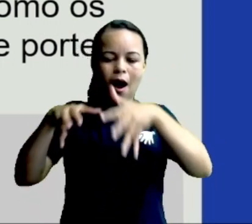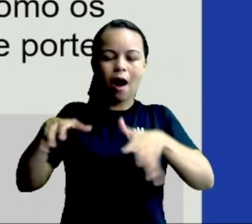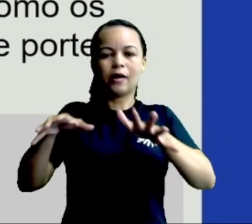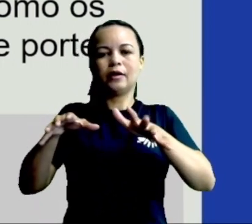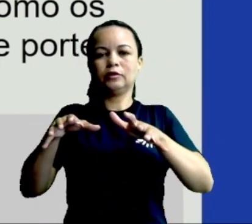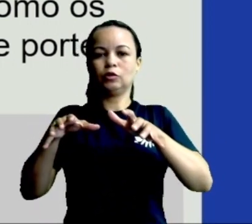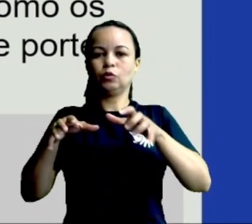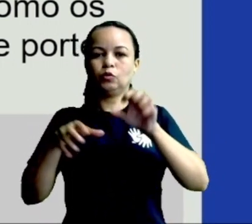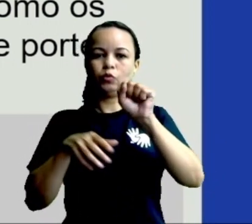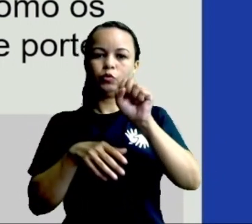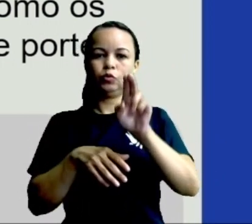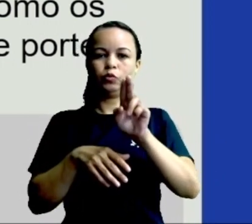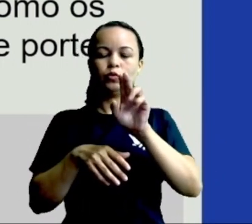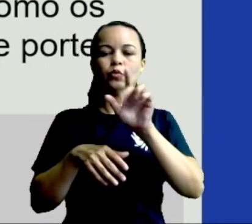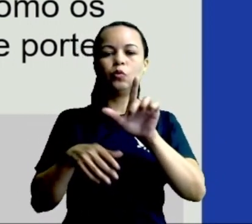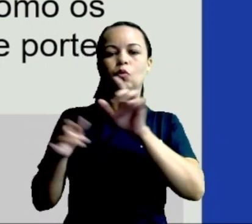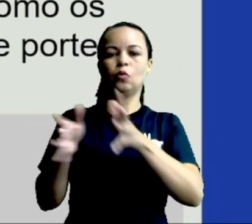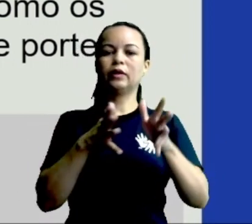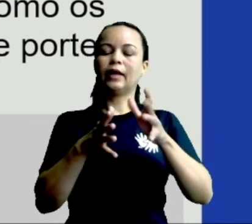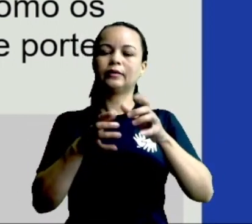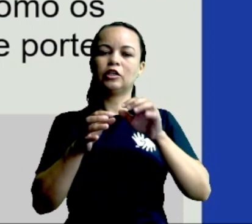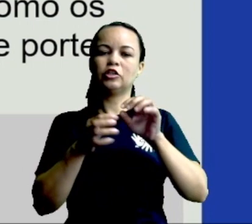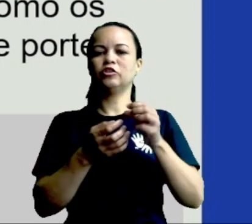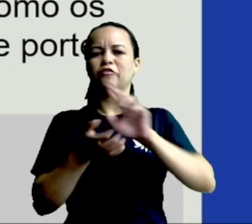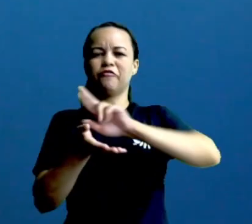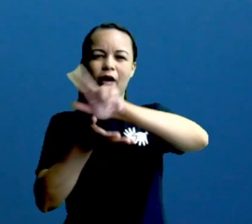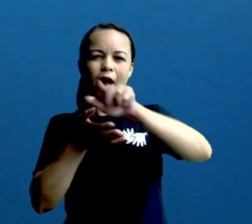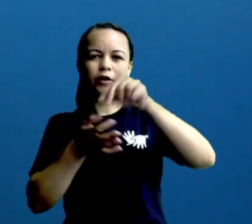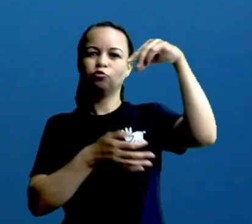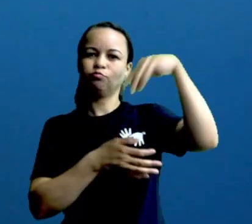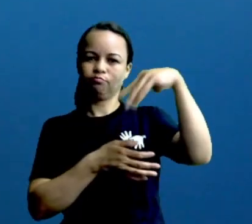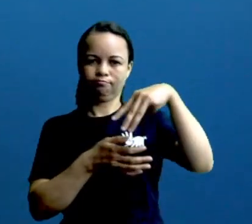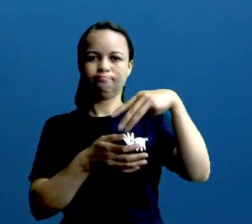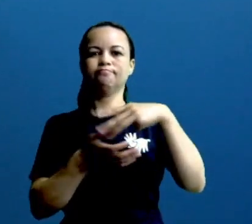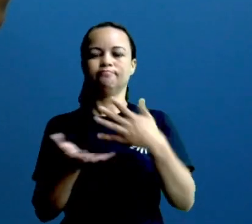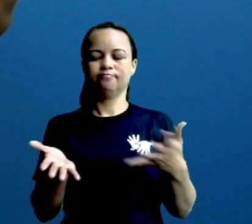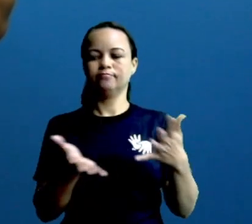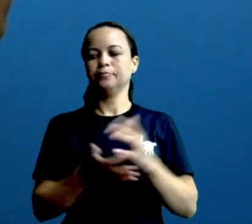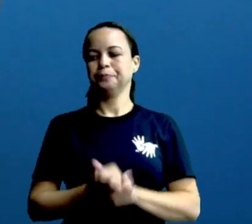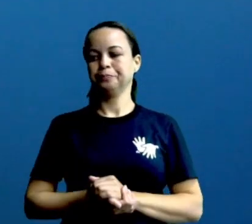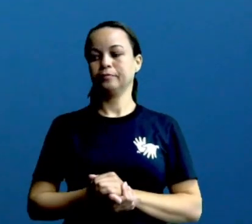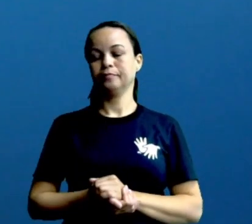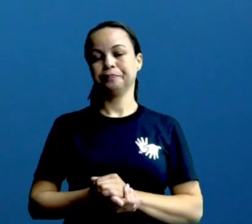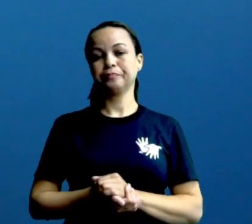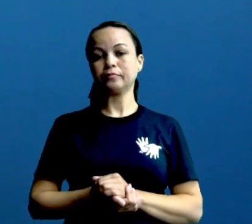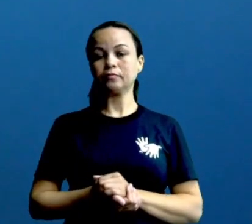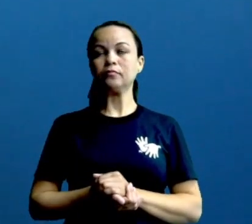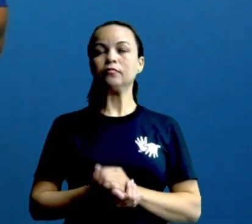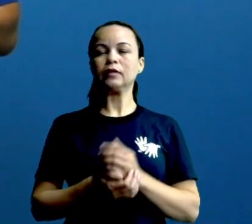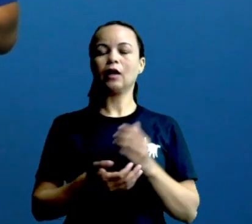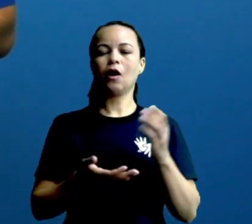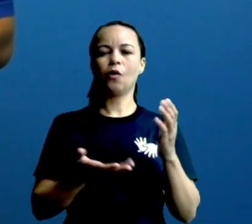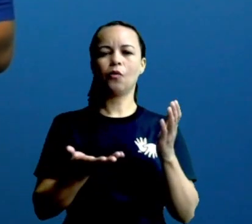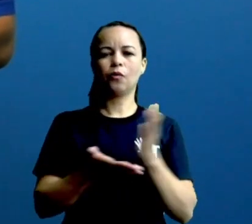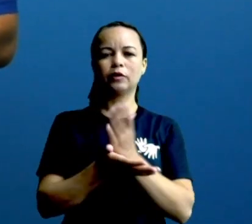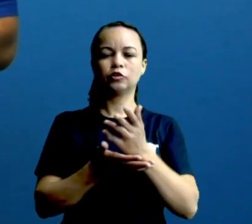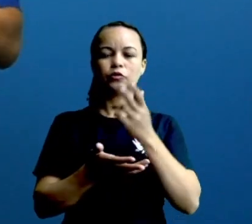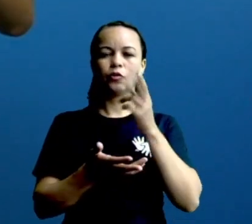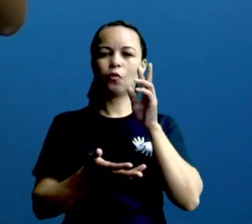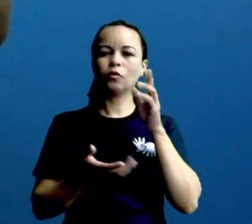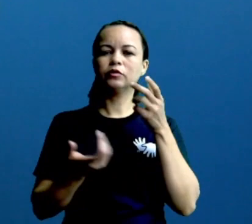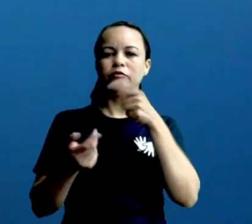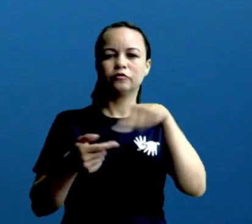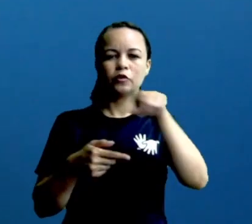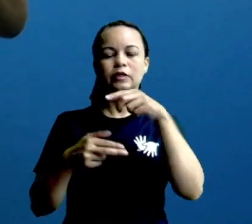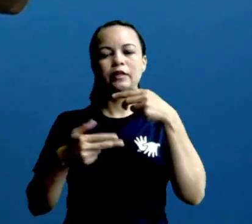vários metros. Volta aqui comigo, por favor, produção. E uma das coisas que você vai ver, gente, esses dois organismos